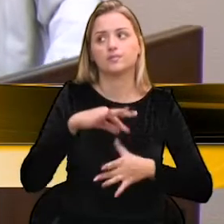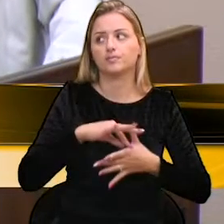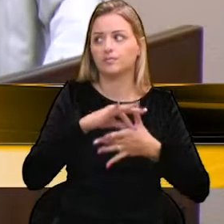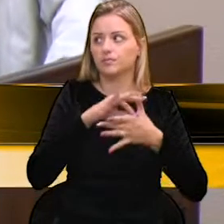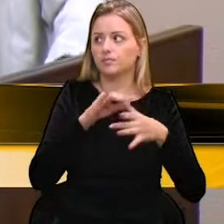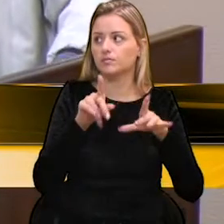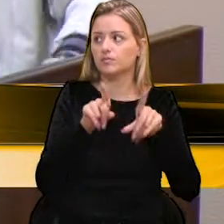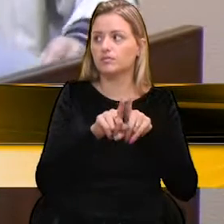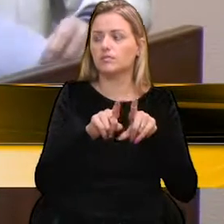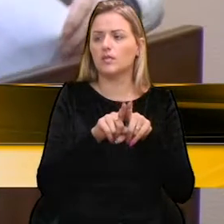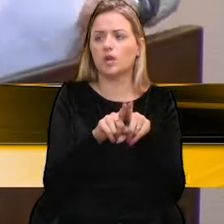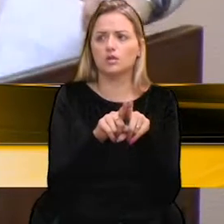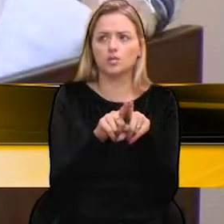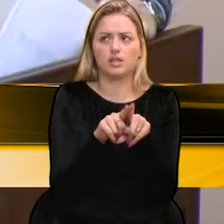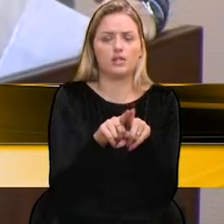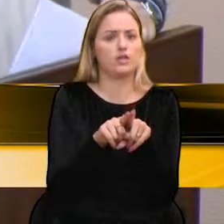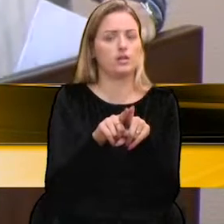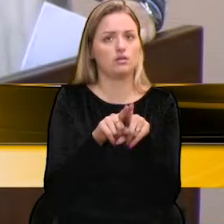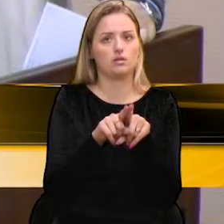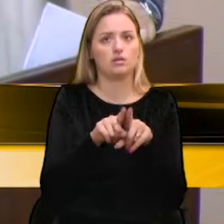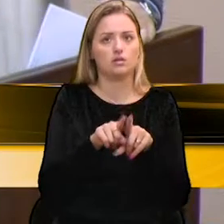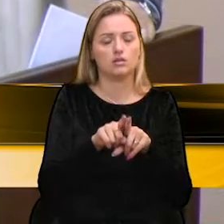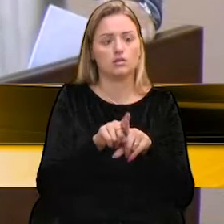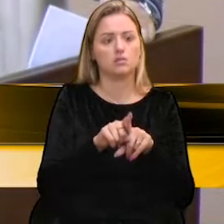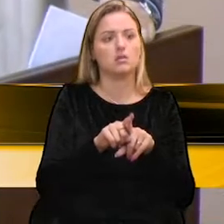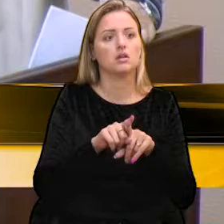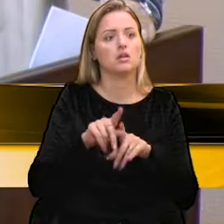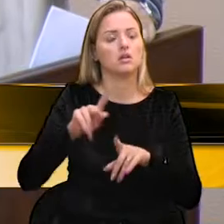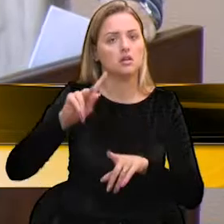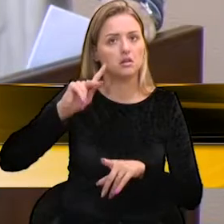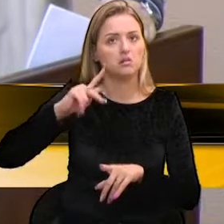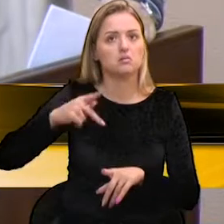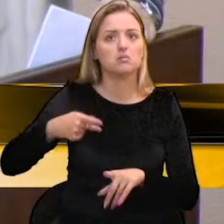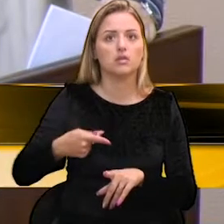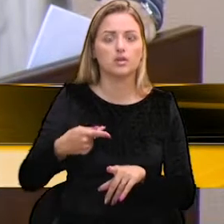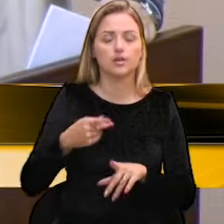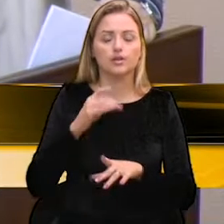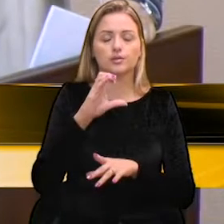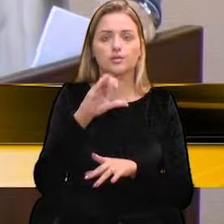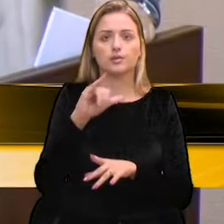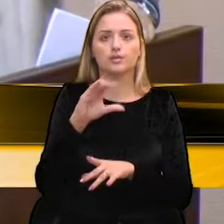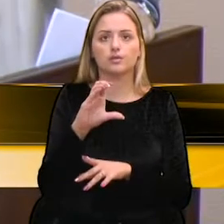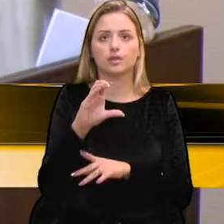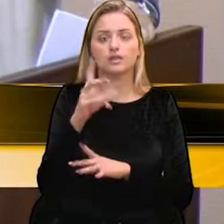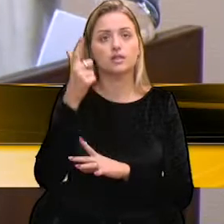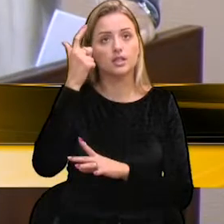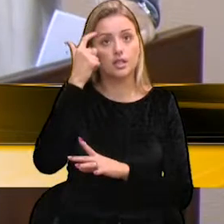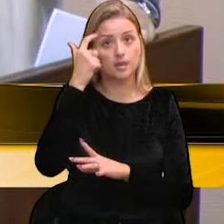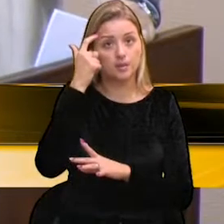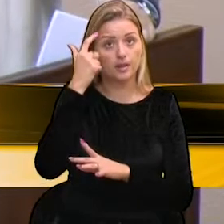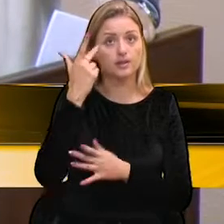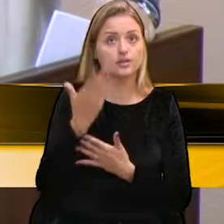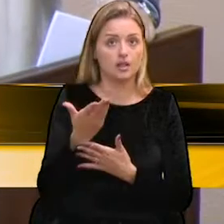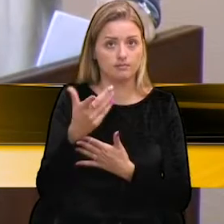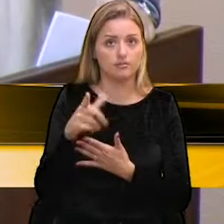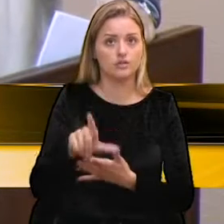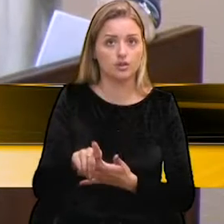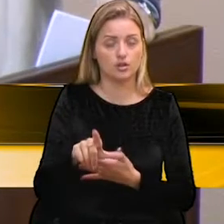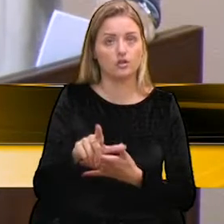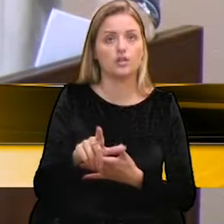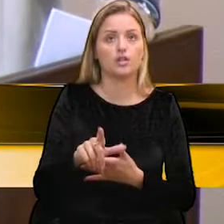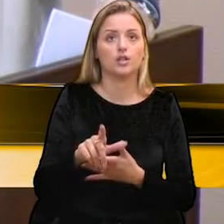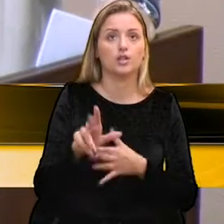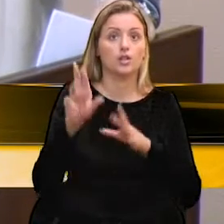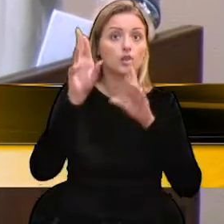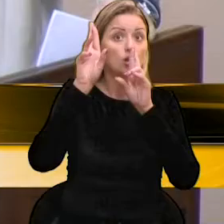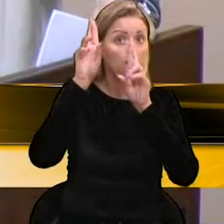lideranças e também registrar aqui o reconhecimento do presidente da SIC em repensar. Tomara que ainda